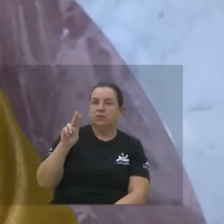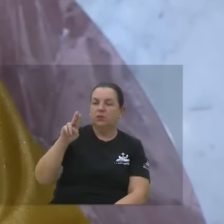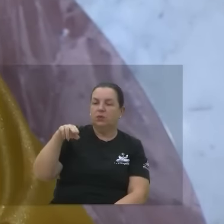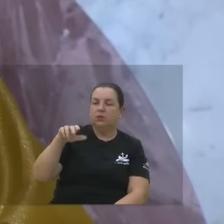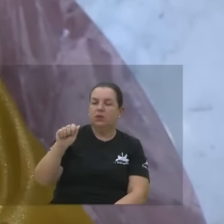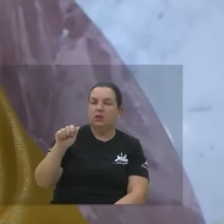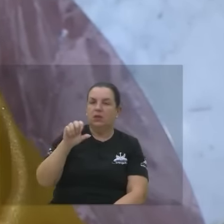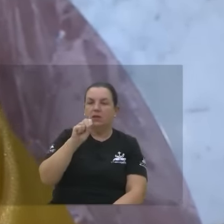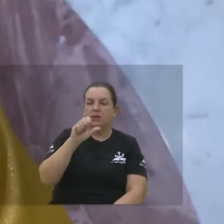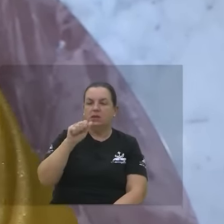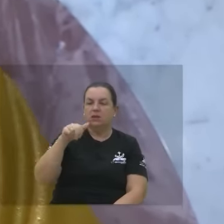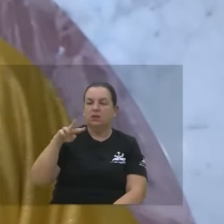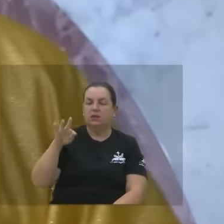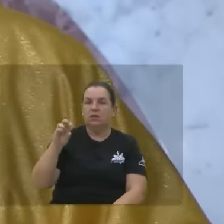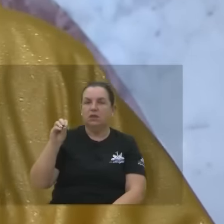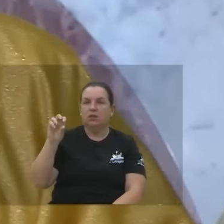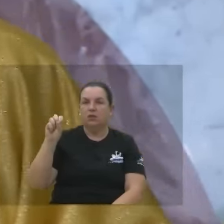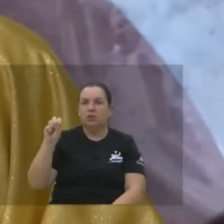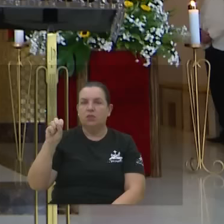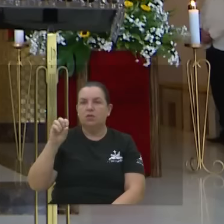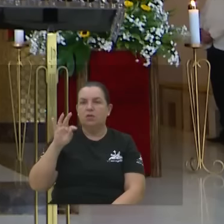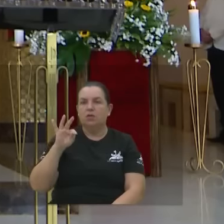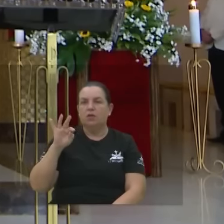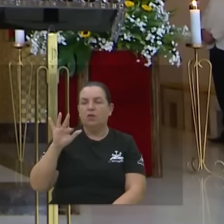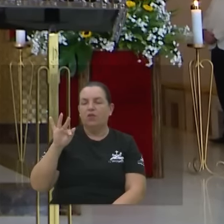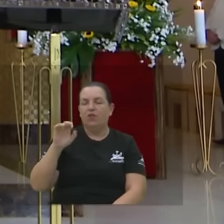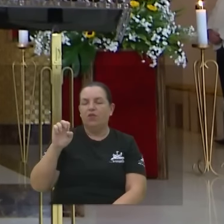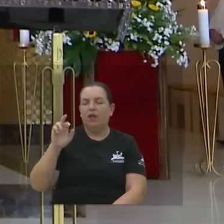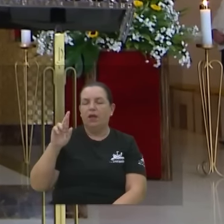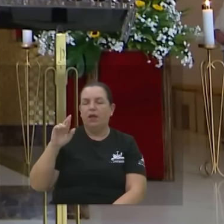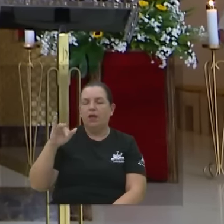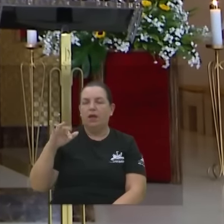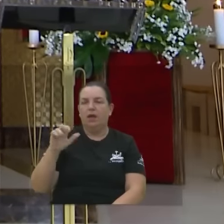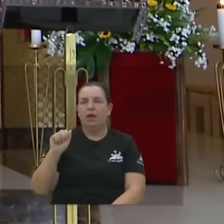Ferreira, Eunápolis, Bahia.